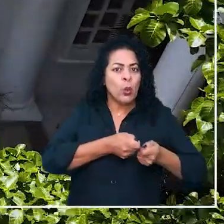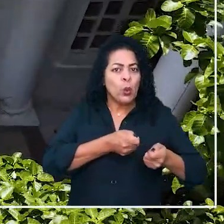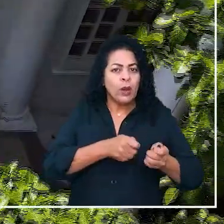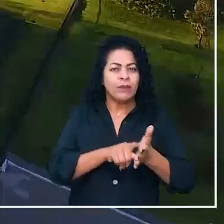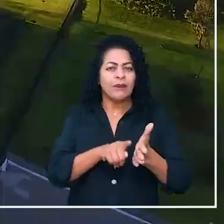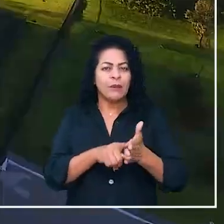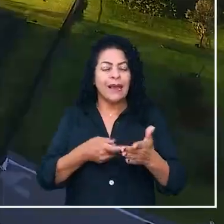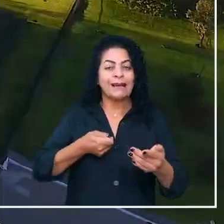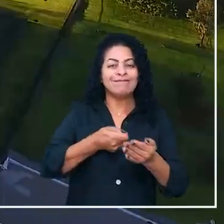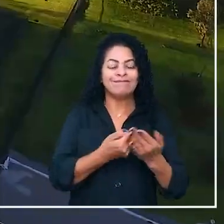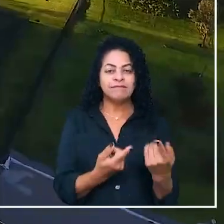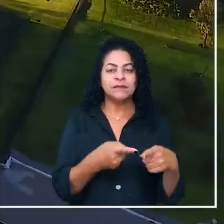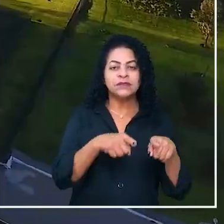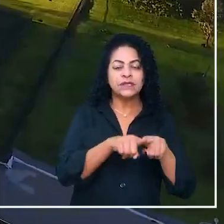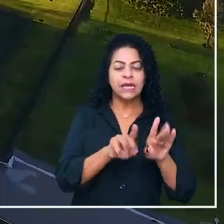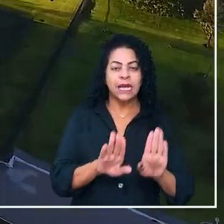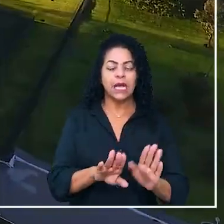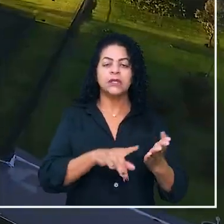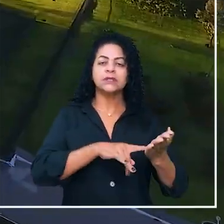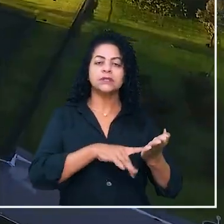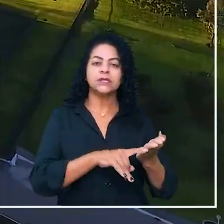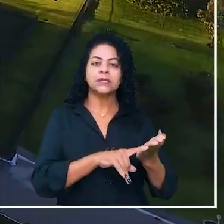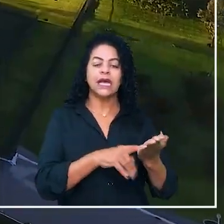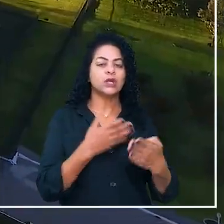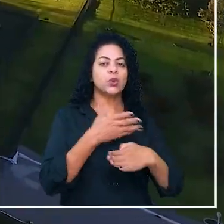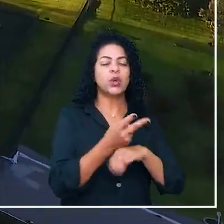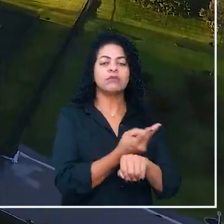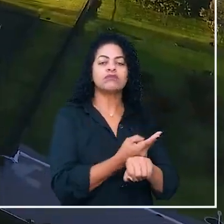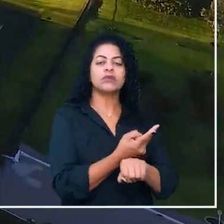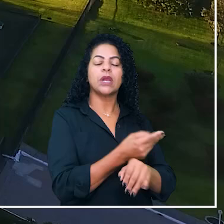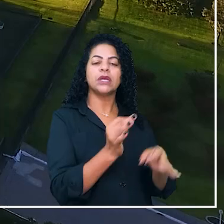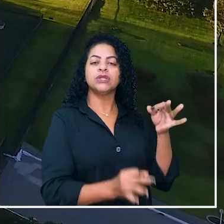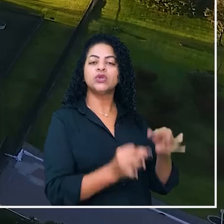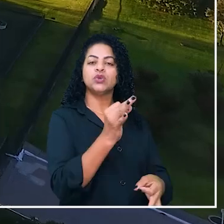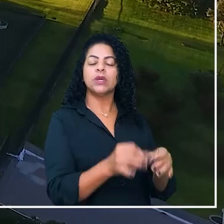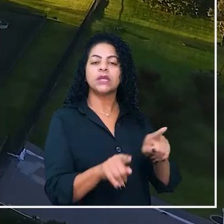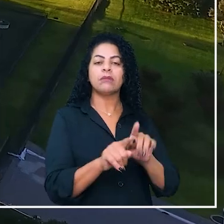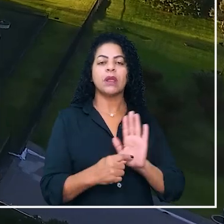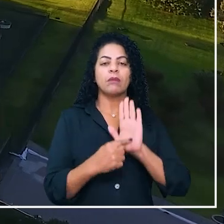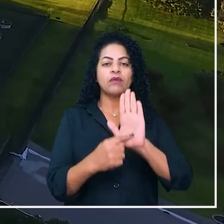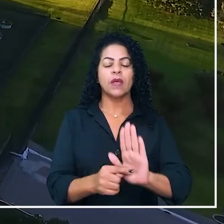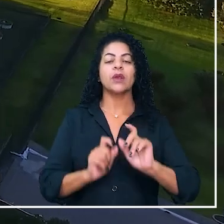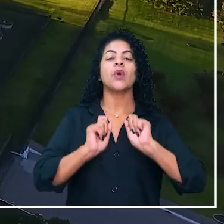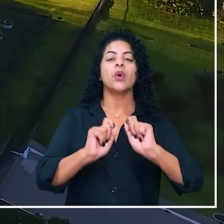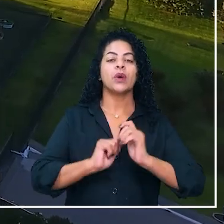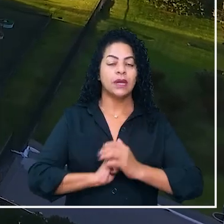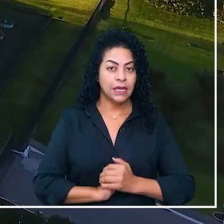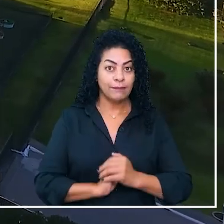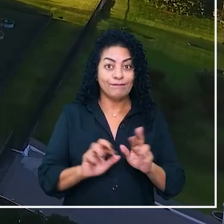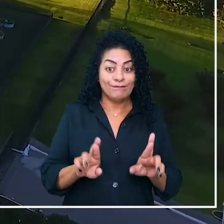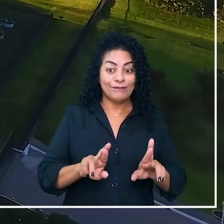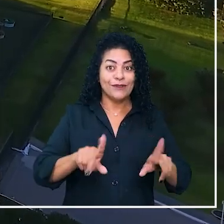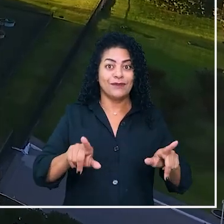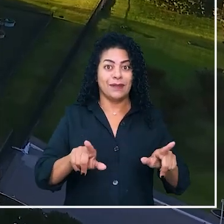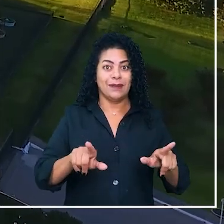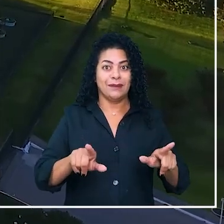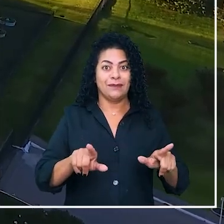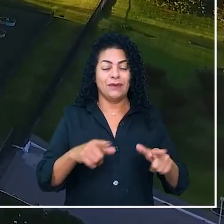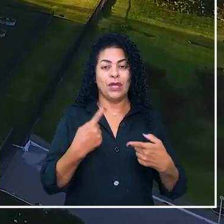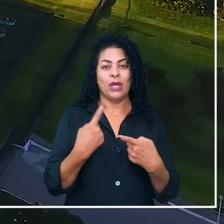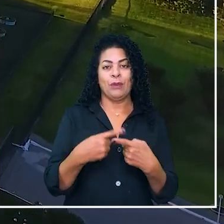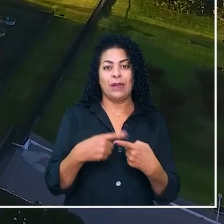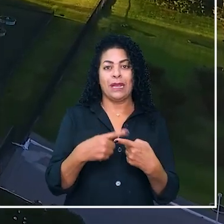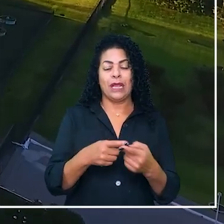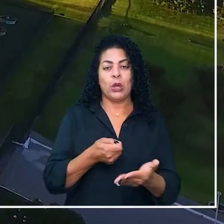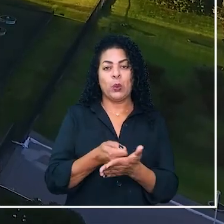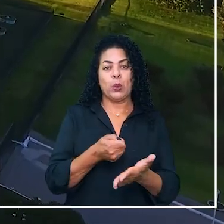se filiar. O sindicato recorreu ao Tribunal Superior do Trabalho, justificando que a diferenciação apenas cria